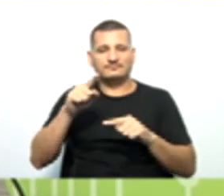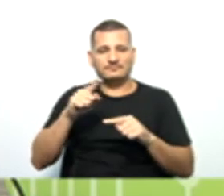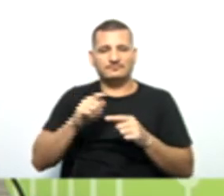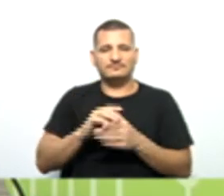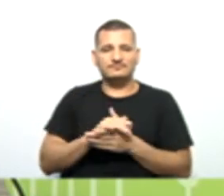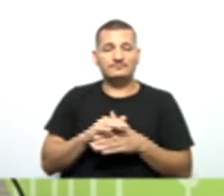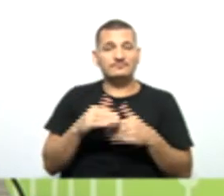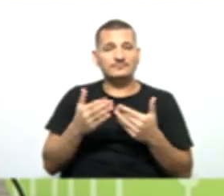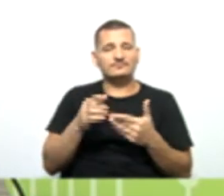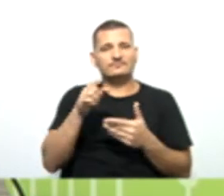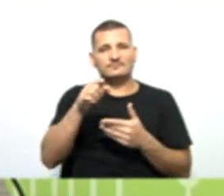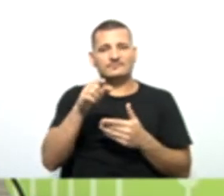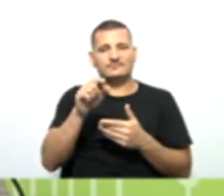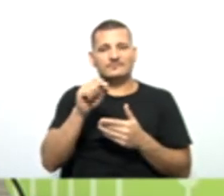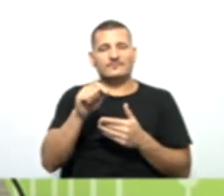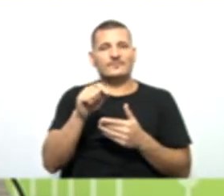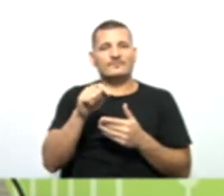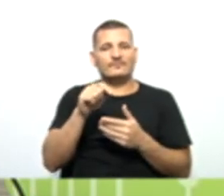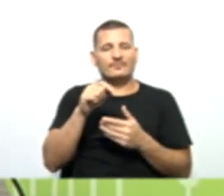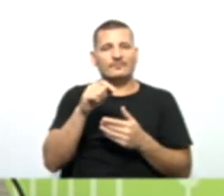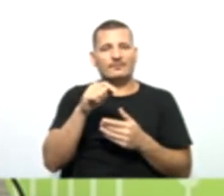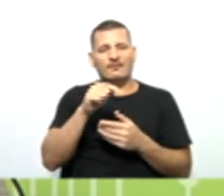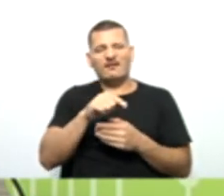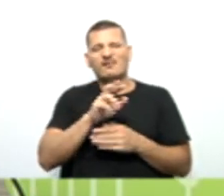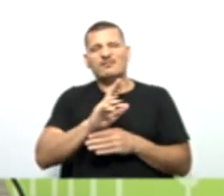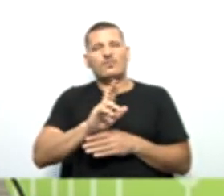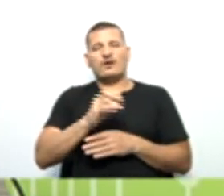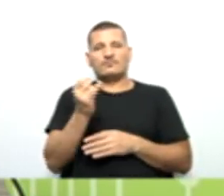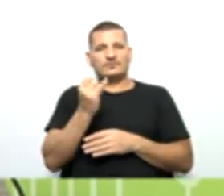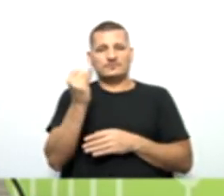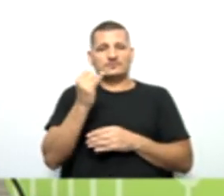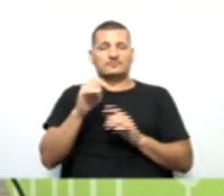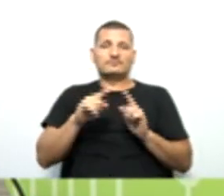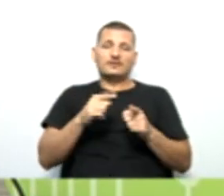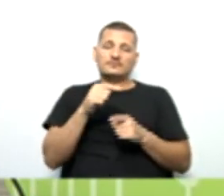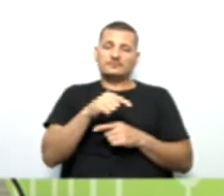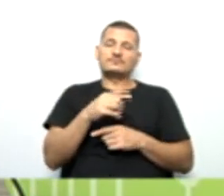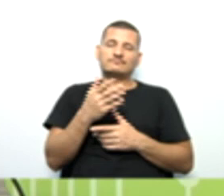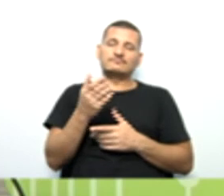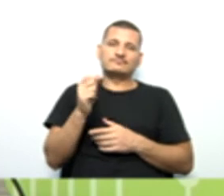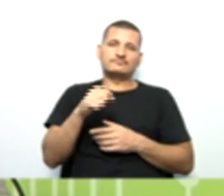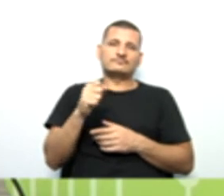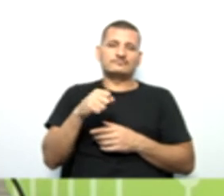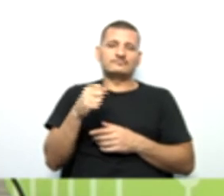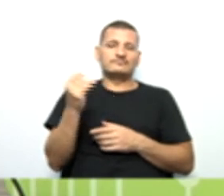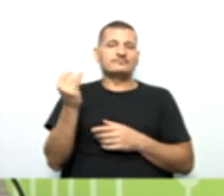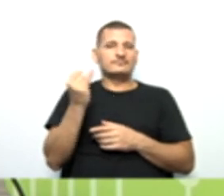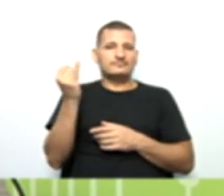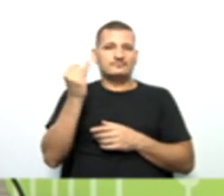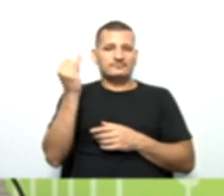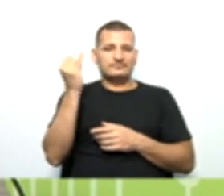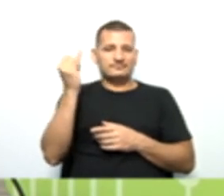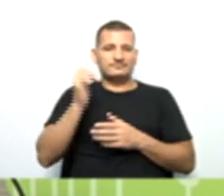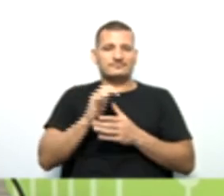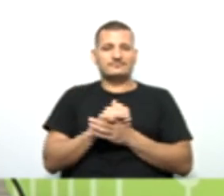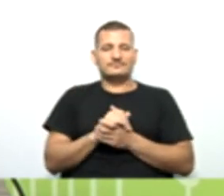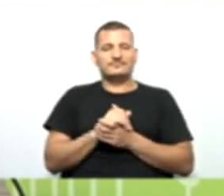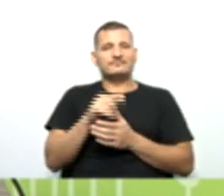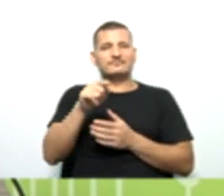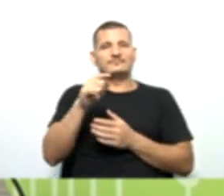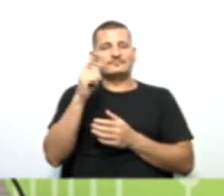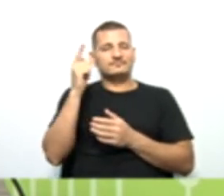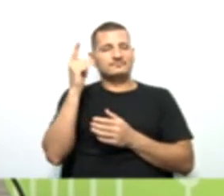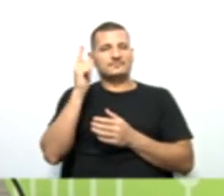Então você listou que aquela atividade não era importante, mas ela é essencial, tá? Para que você possa realmente chegar